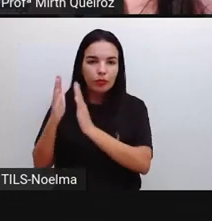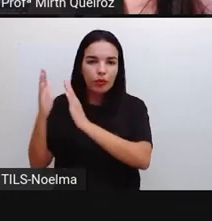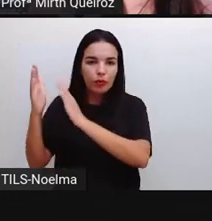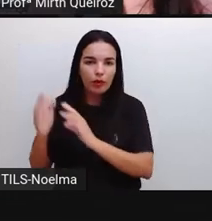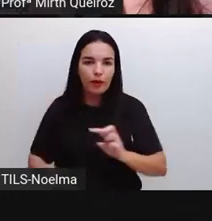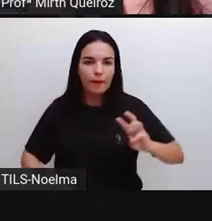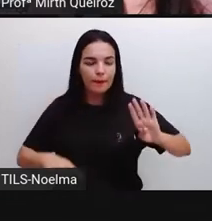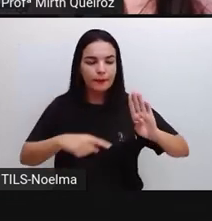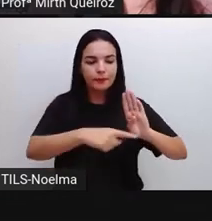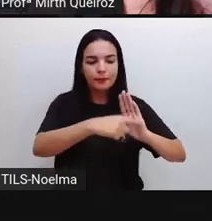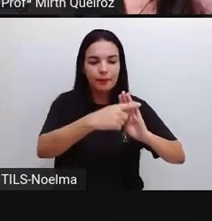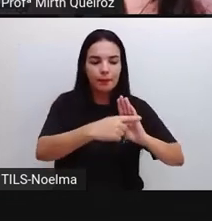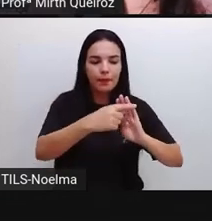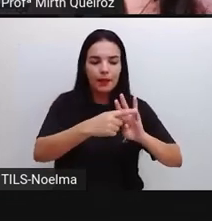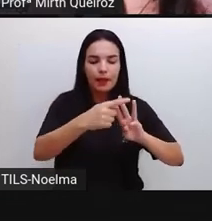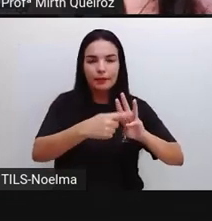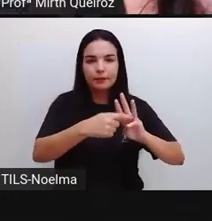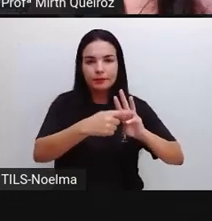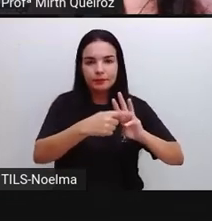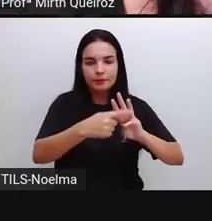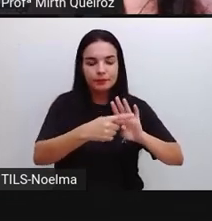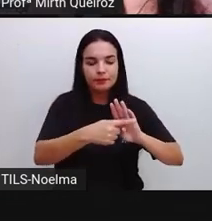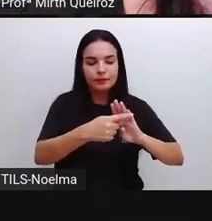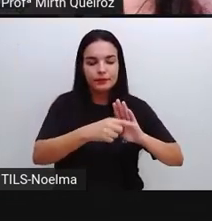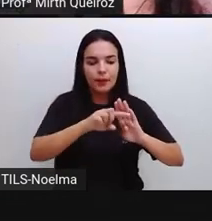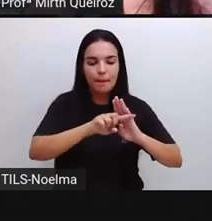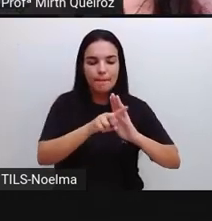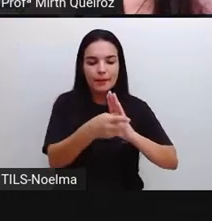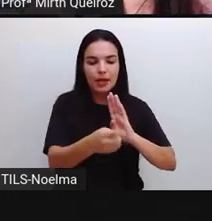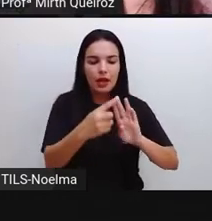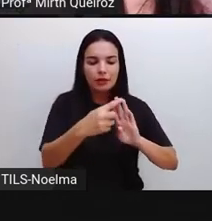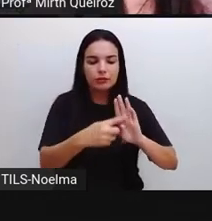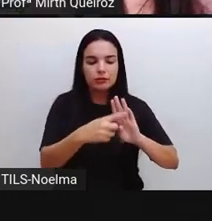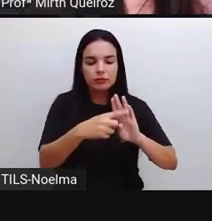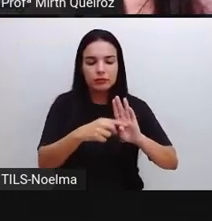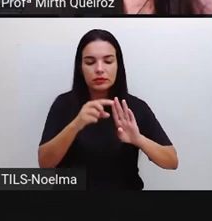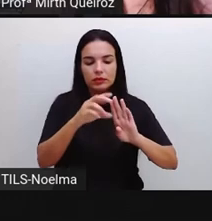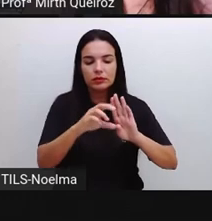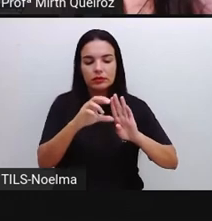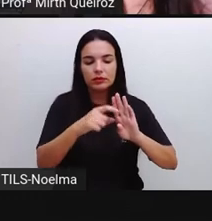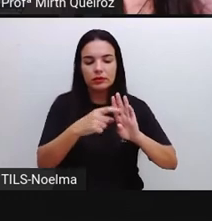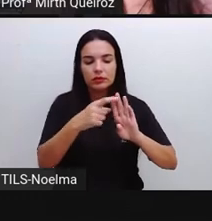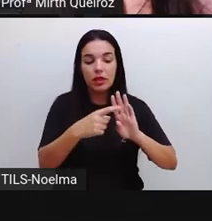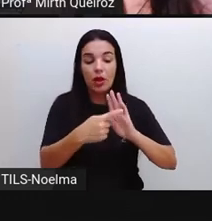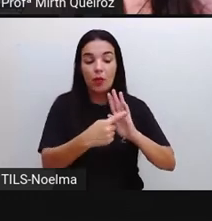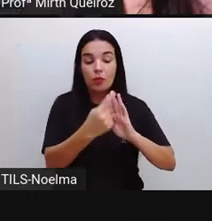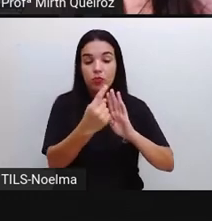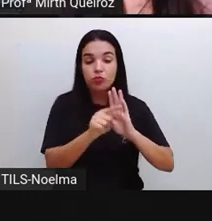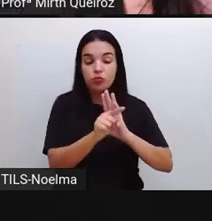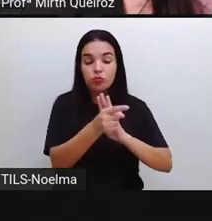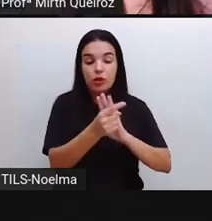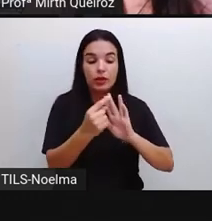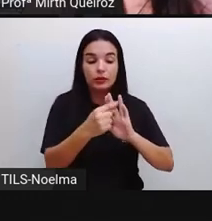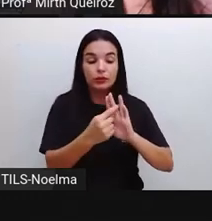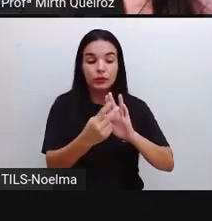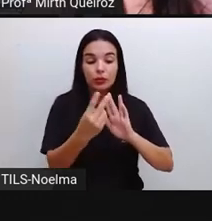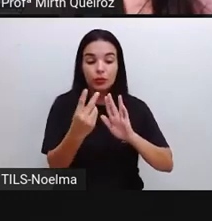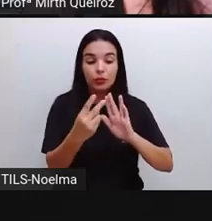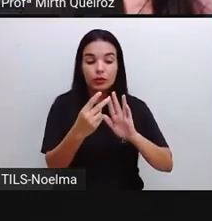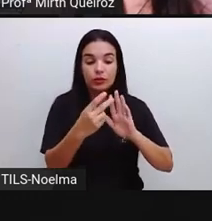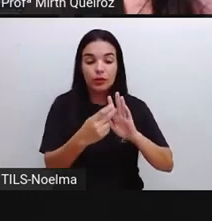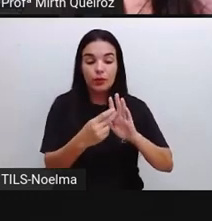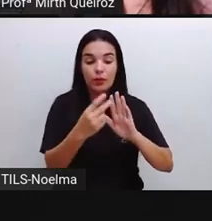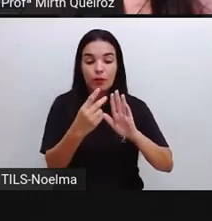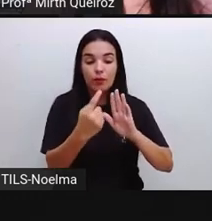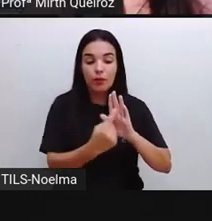utilizadas e unidade de milhar centena dezena e Unidade nós temos uma unidade de milhar duas centenas uma